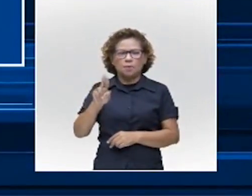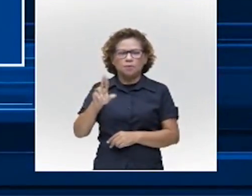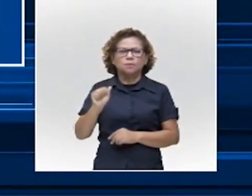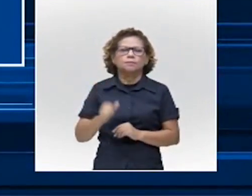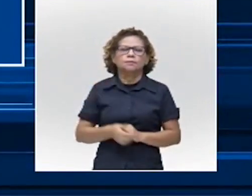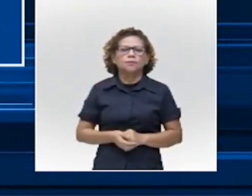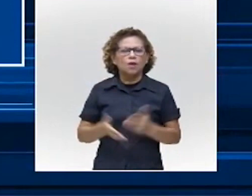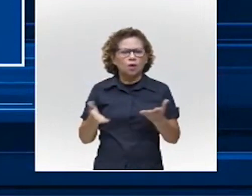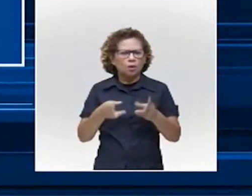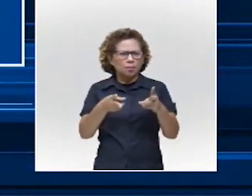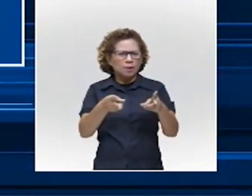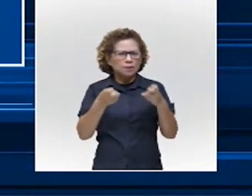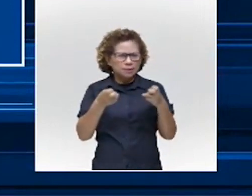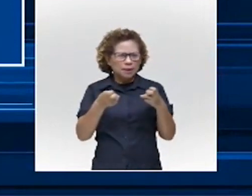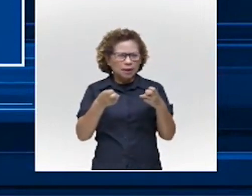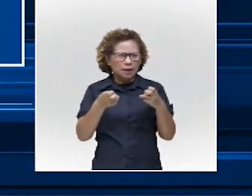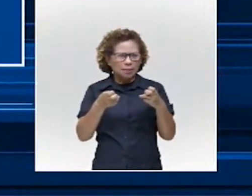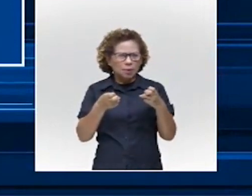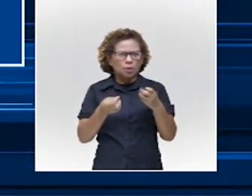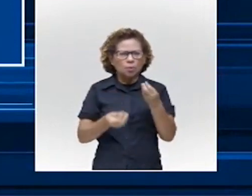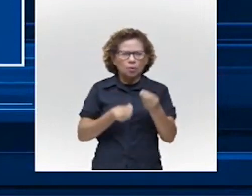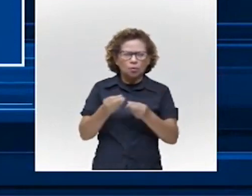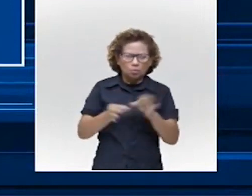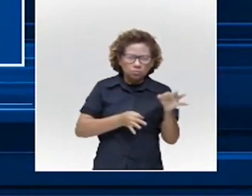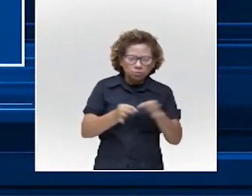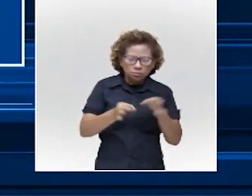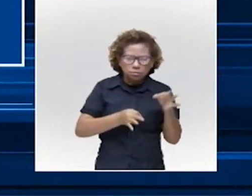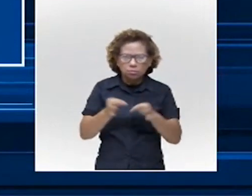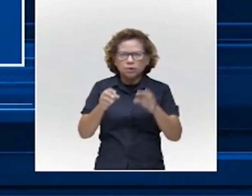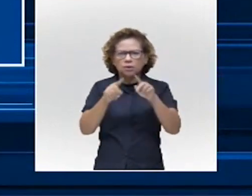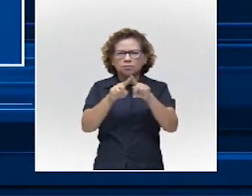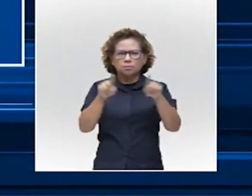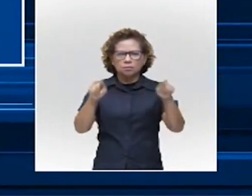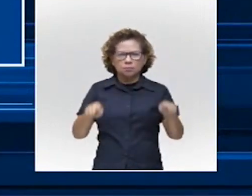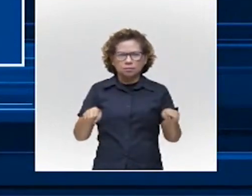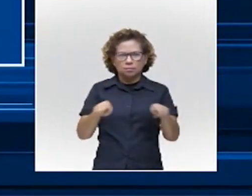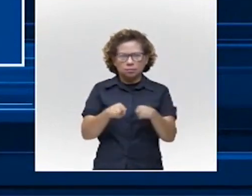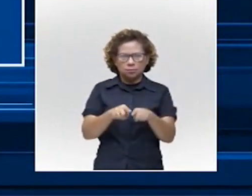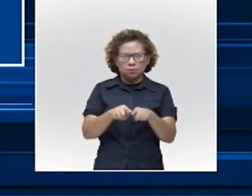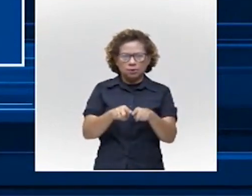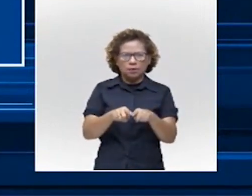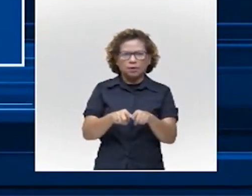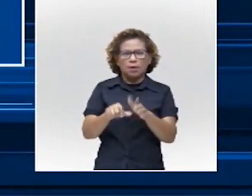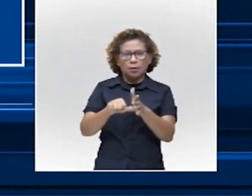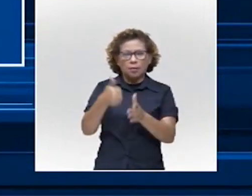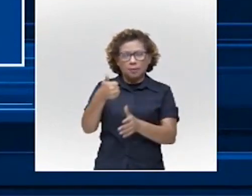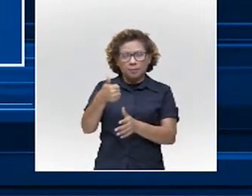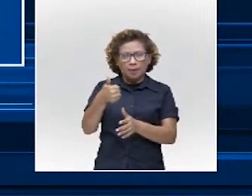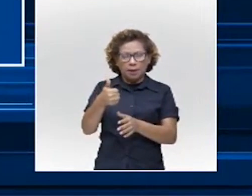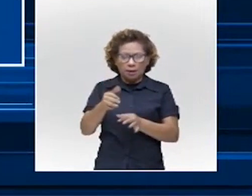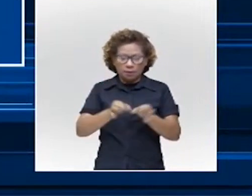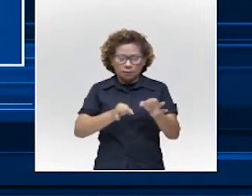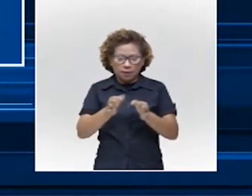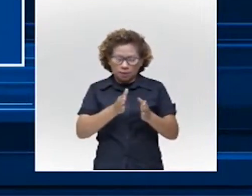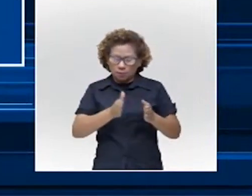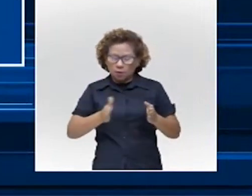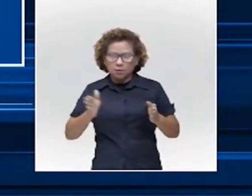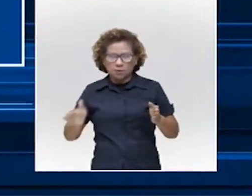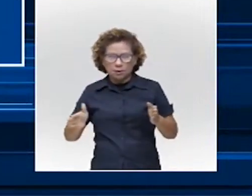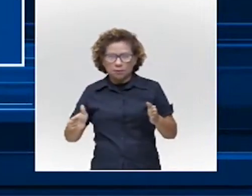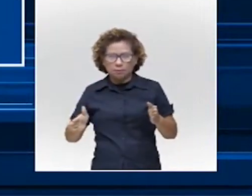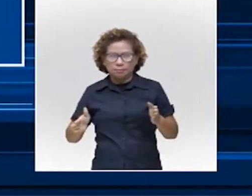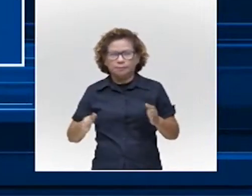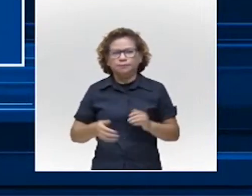Pitágoras para determinar a diagonal de um quadrado. Primeira coisa que tem que identificar é o seguinte. O